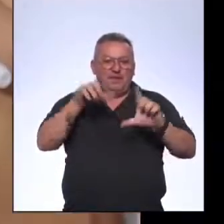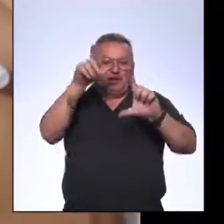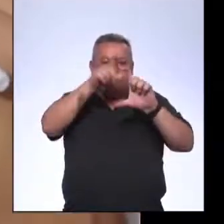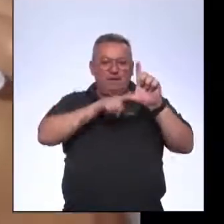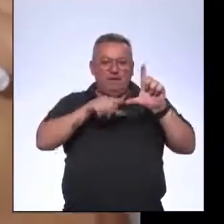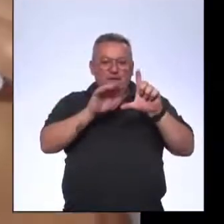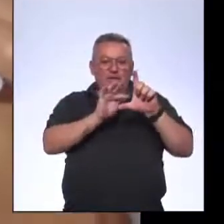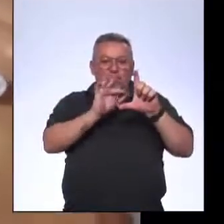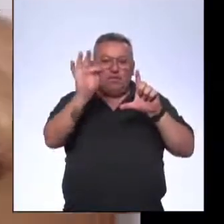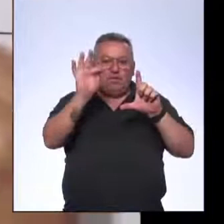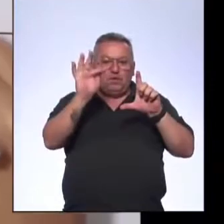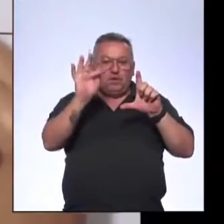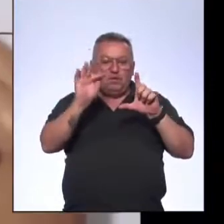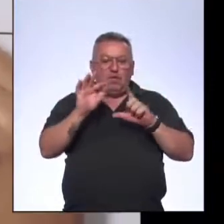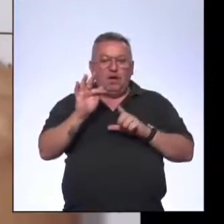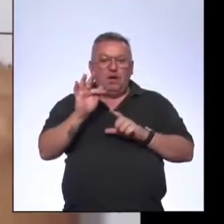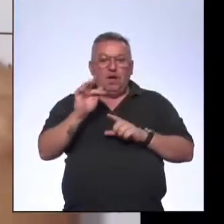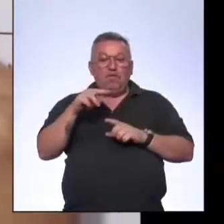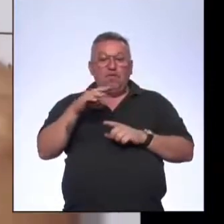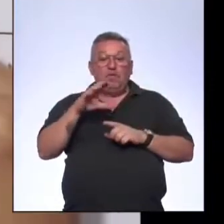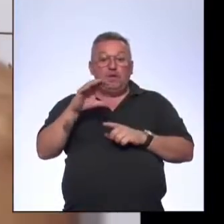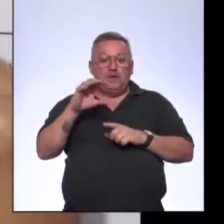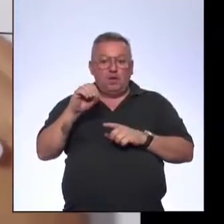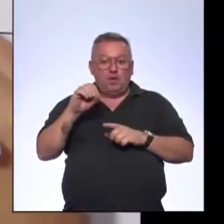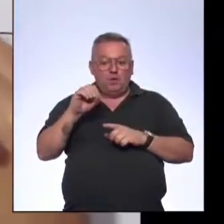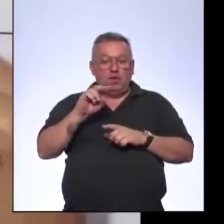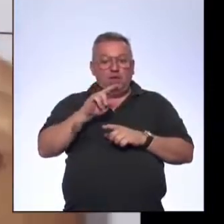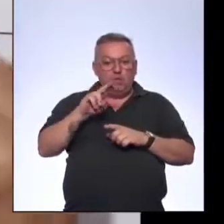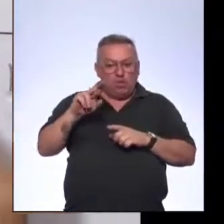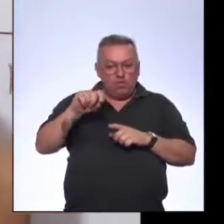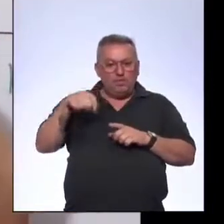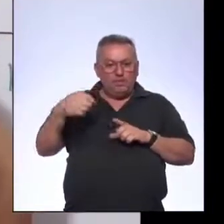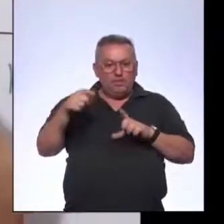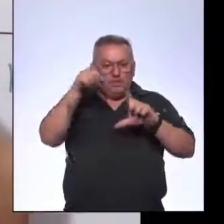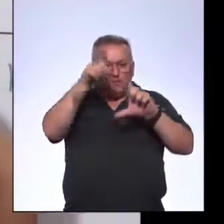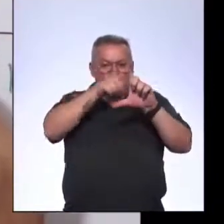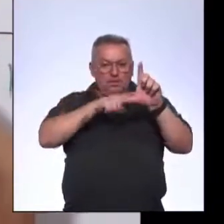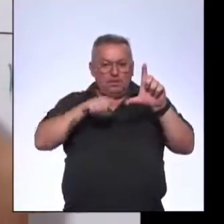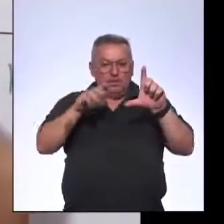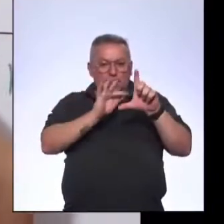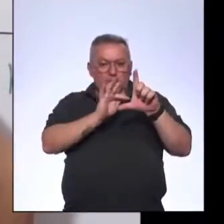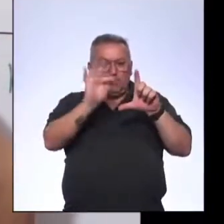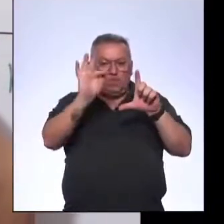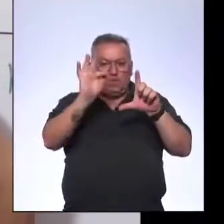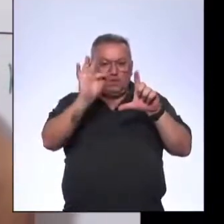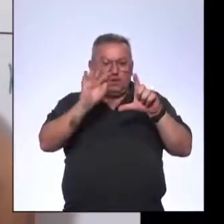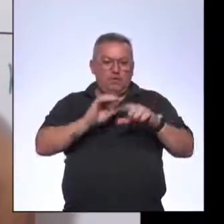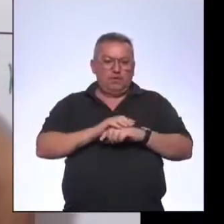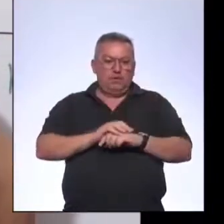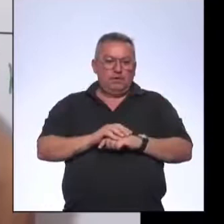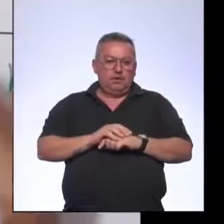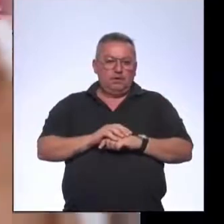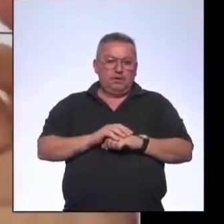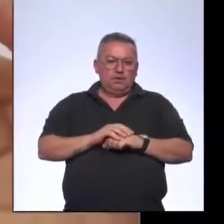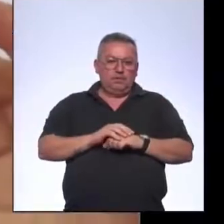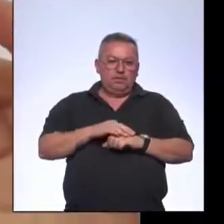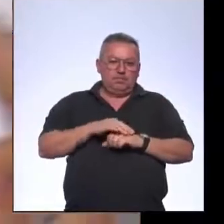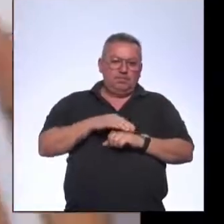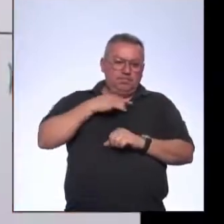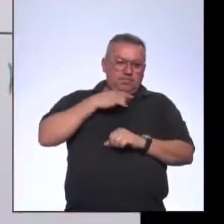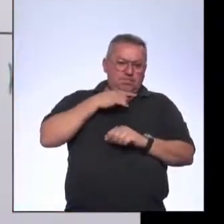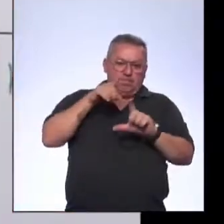Olá tudo bem que eu não vou fazer aqui para baixo pessoal porque não faz sentido a pessoa pedir uma quantidade negativa de banana né